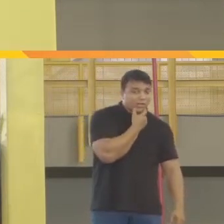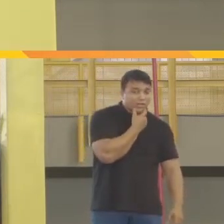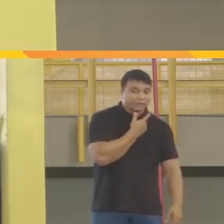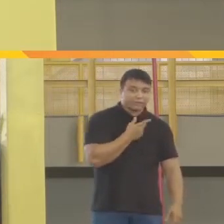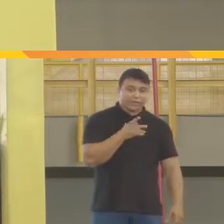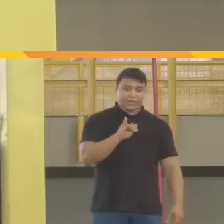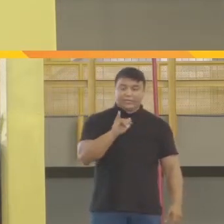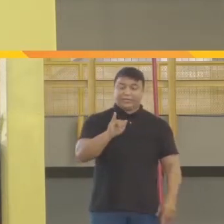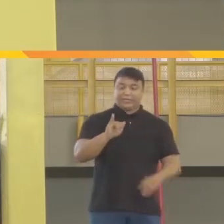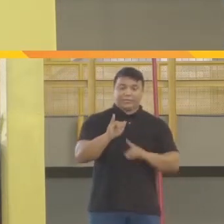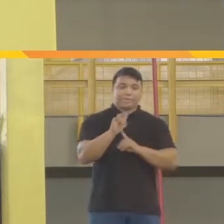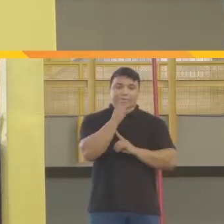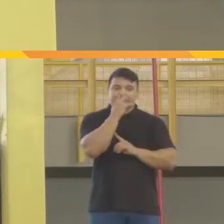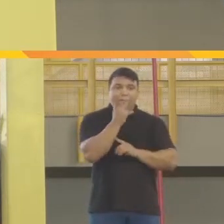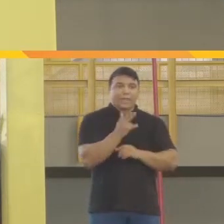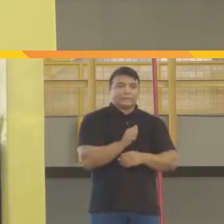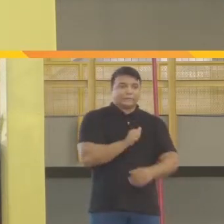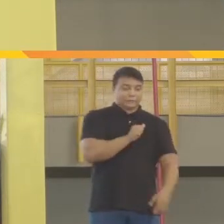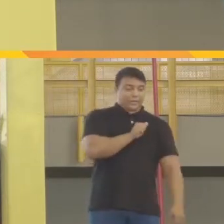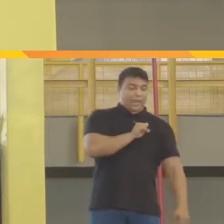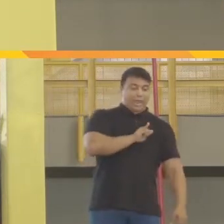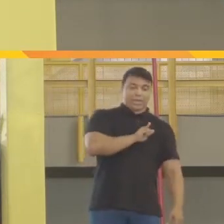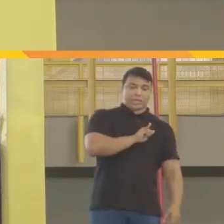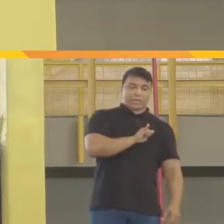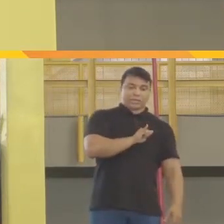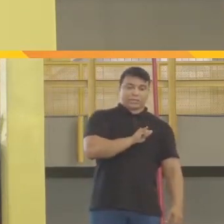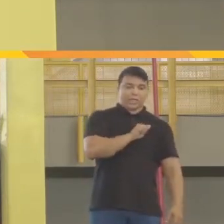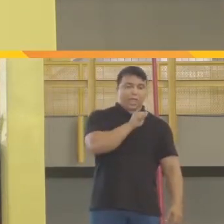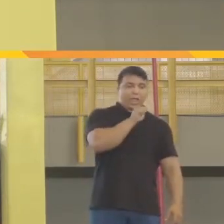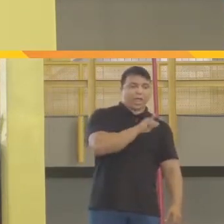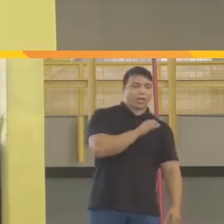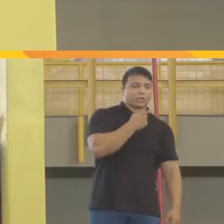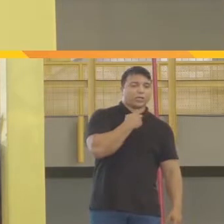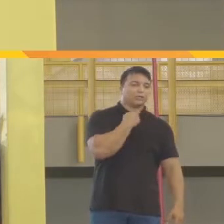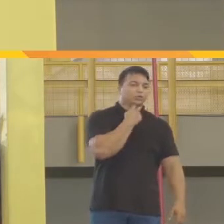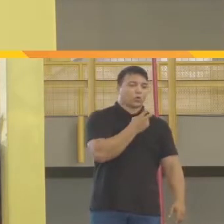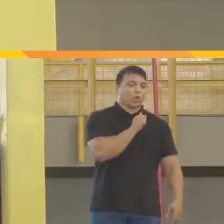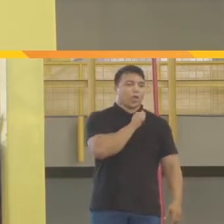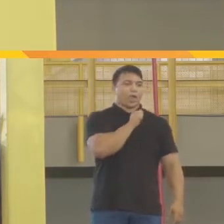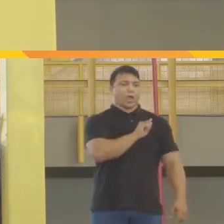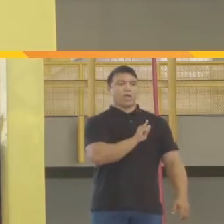quando ele pronuncia a letra I, o que é que sai da boca dele?